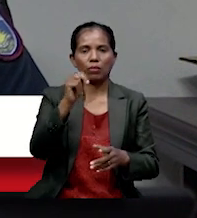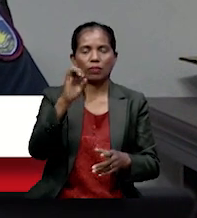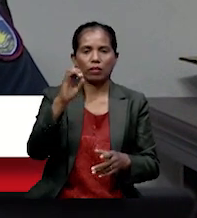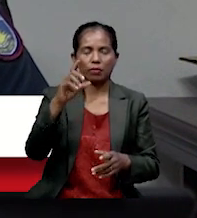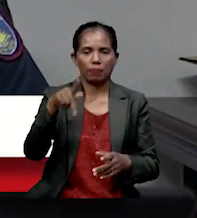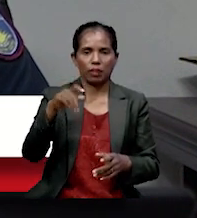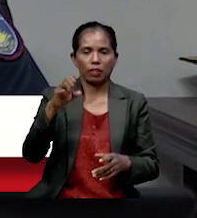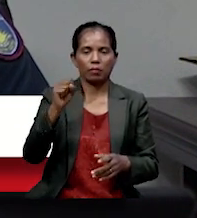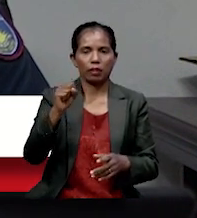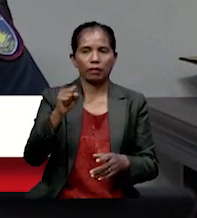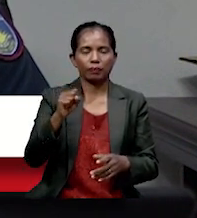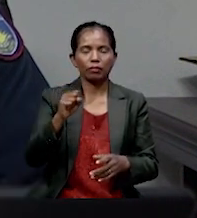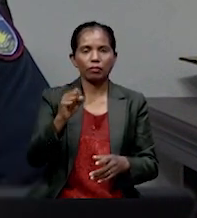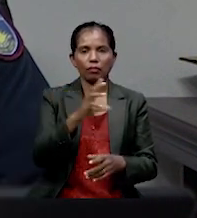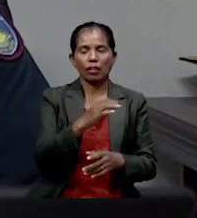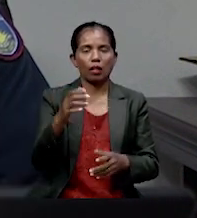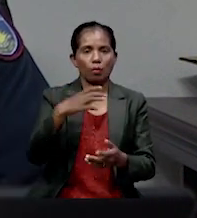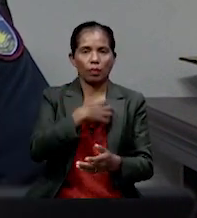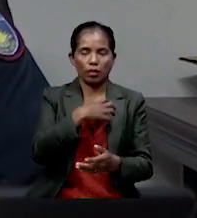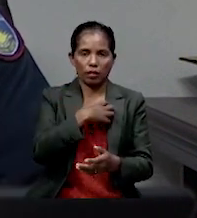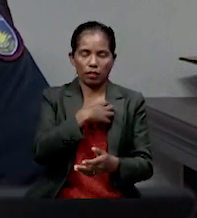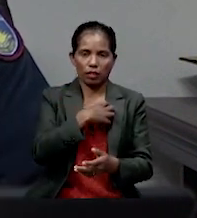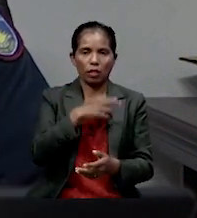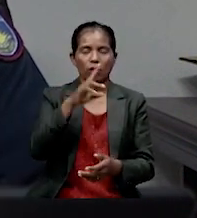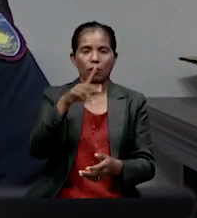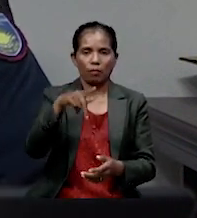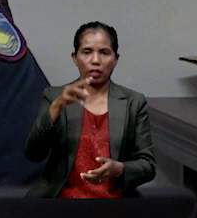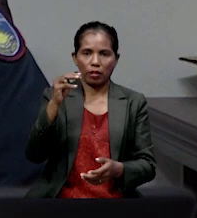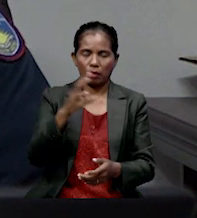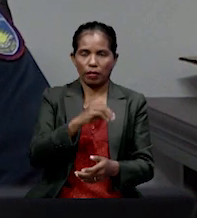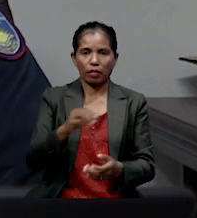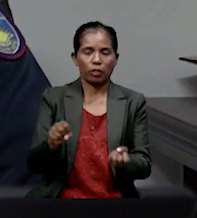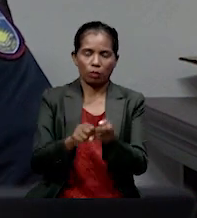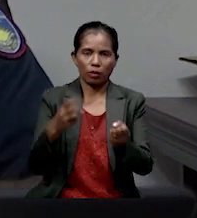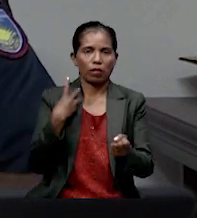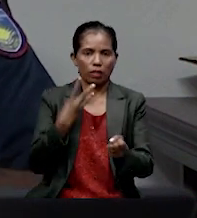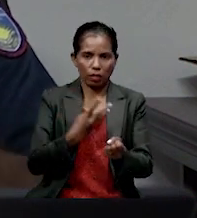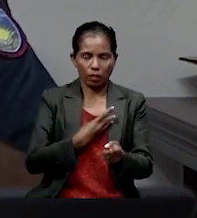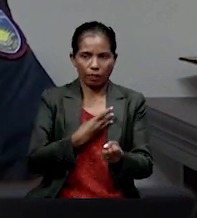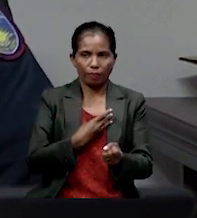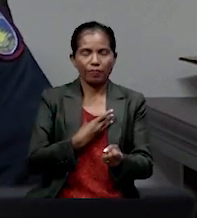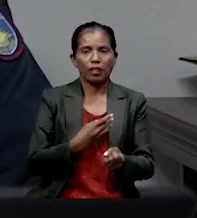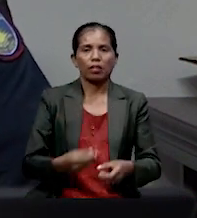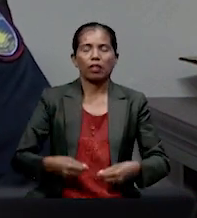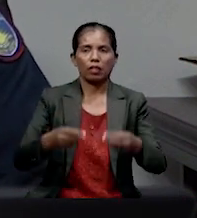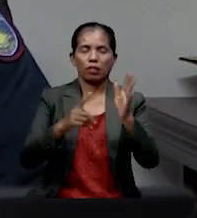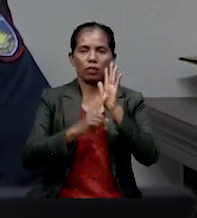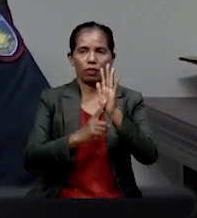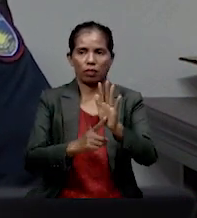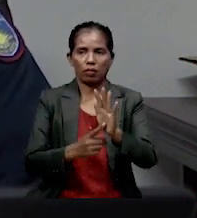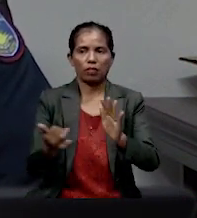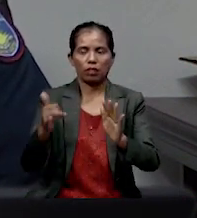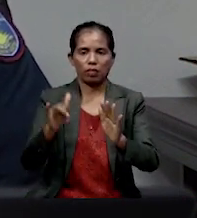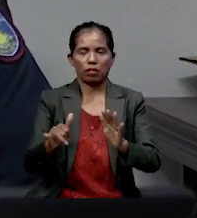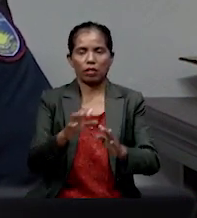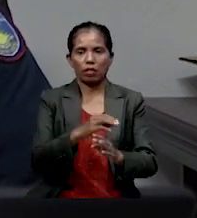UPM, Serena Vema, que apoio e tem, né? E tem esquadra, será que tem lista, né? E tem força aérea, né? E tem tarjeta,